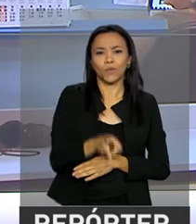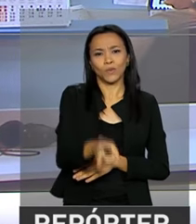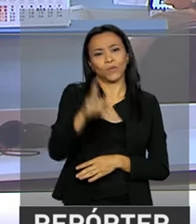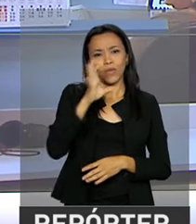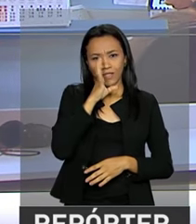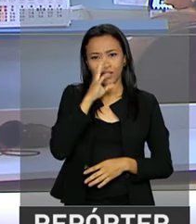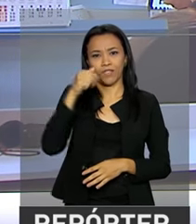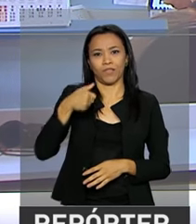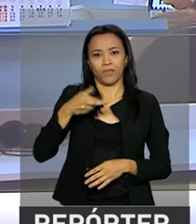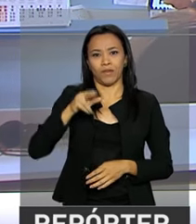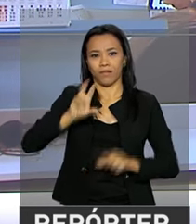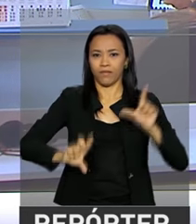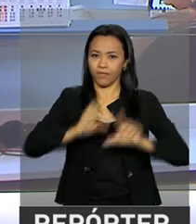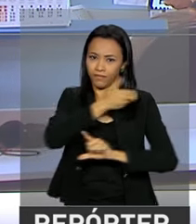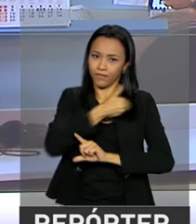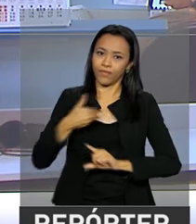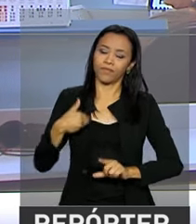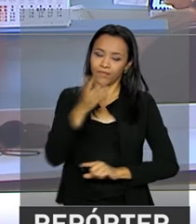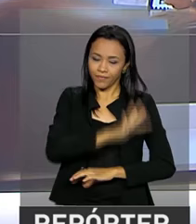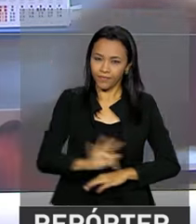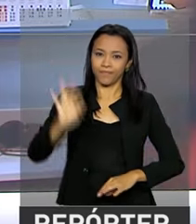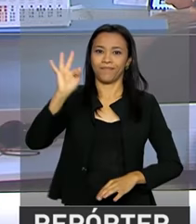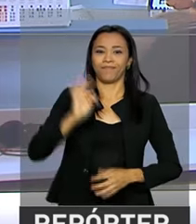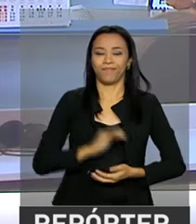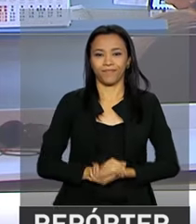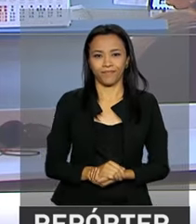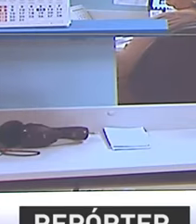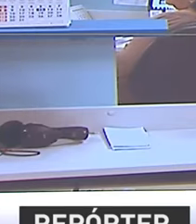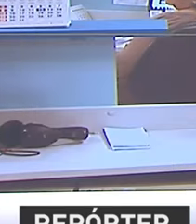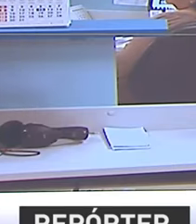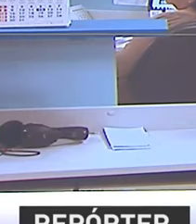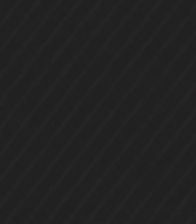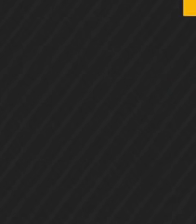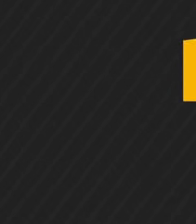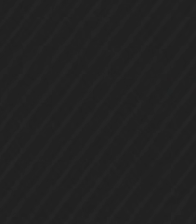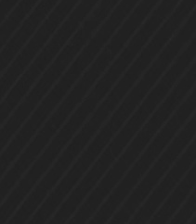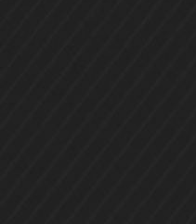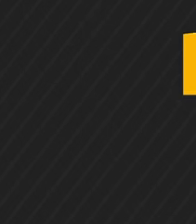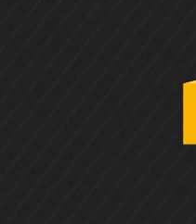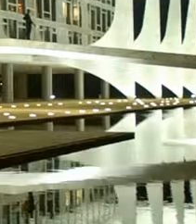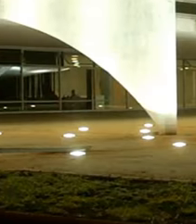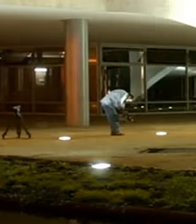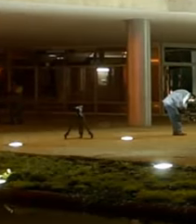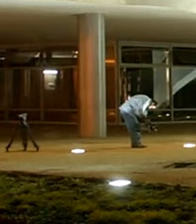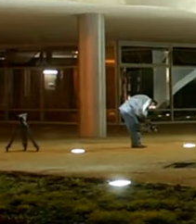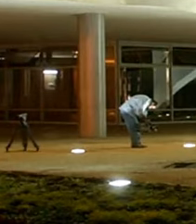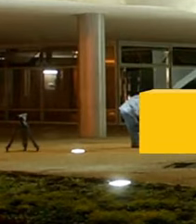continue com a gente aqui na TV NBR, a TV do Governo Federal. We'll be right back.